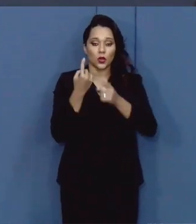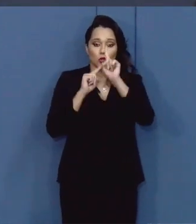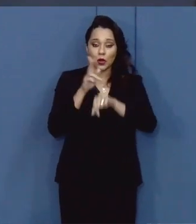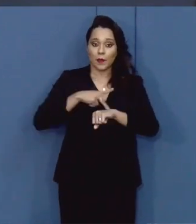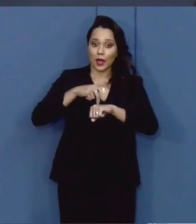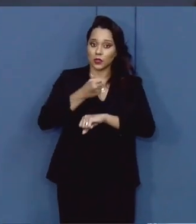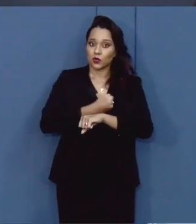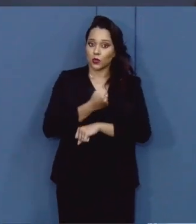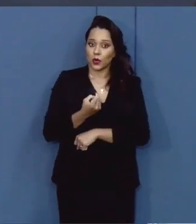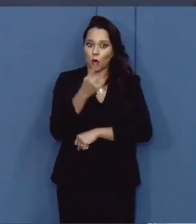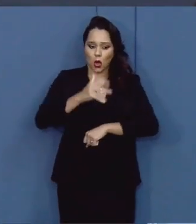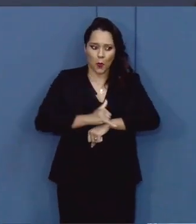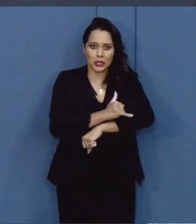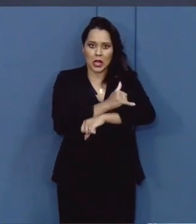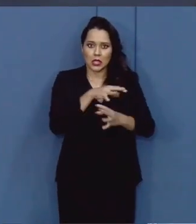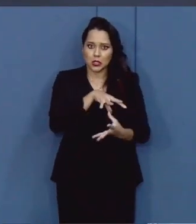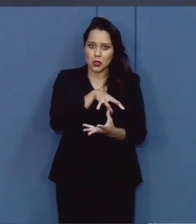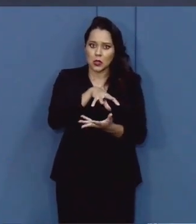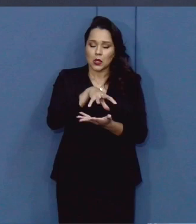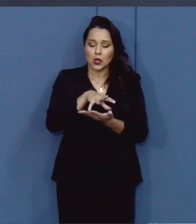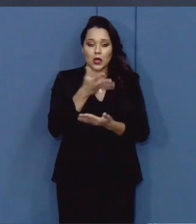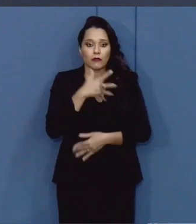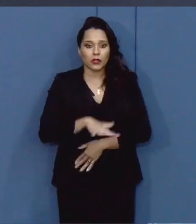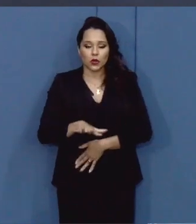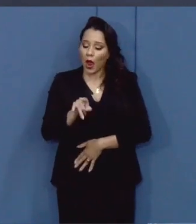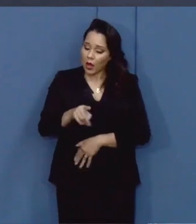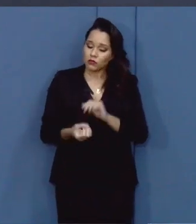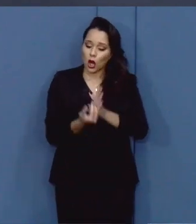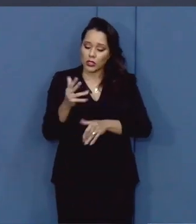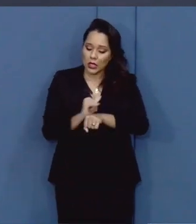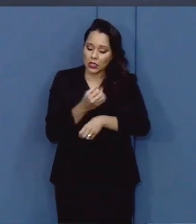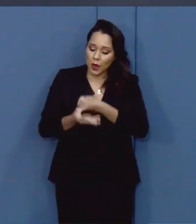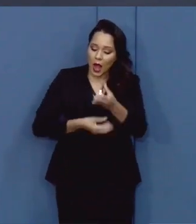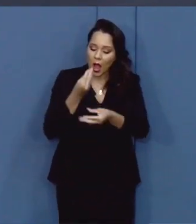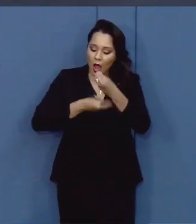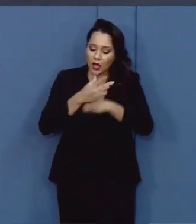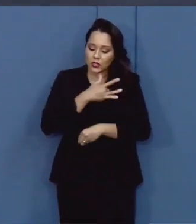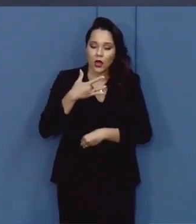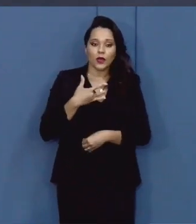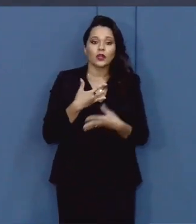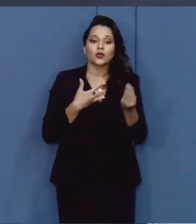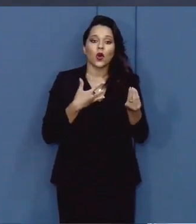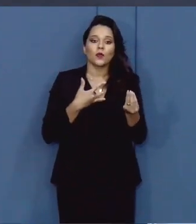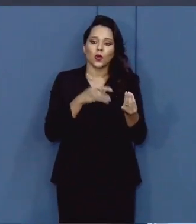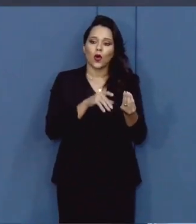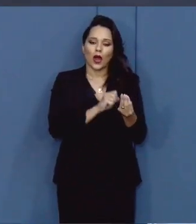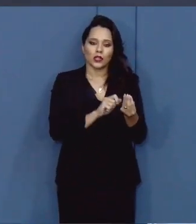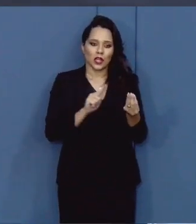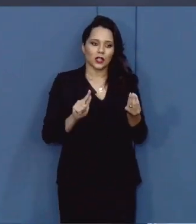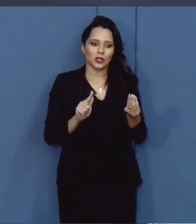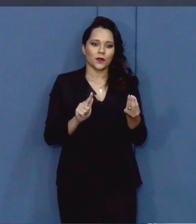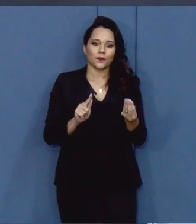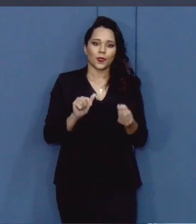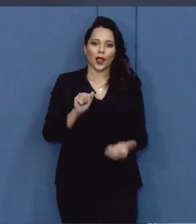país número 1 de obesidade infantil, geraram uma estratégia para promover a alimentação saudável através da agência, desta agência